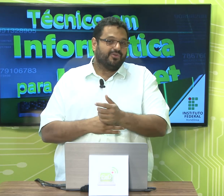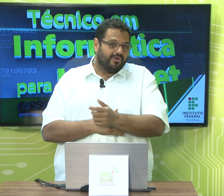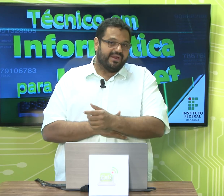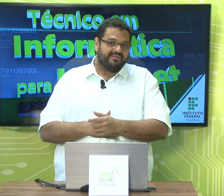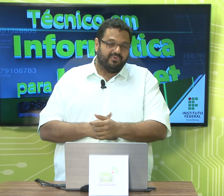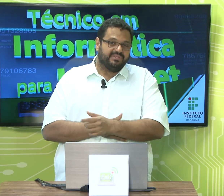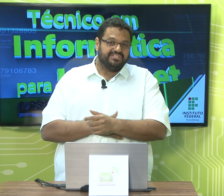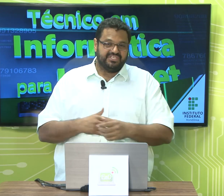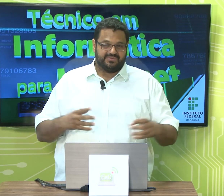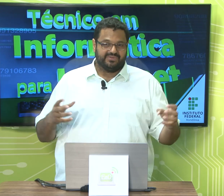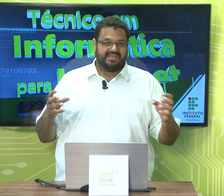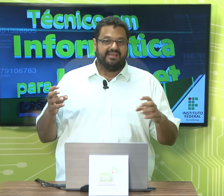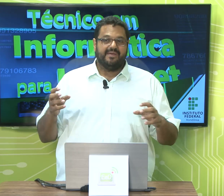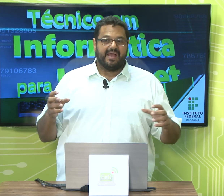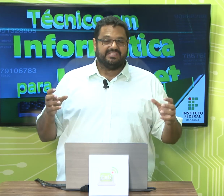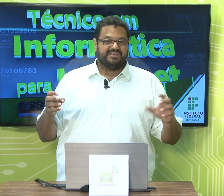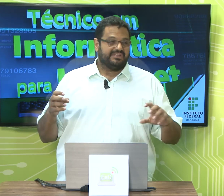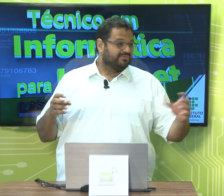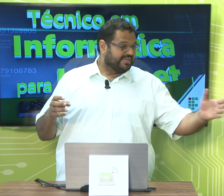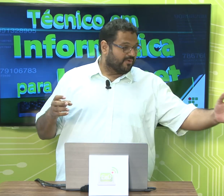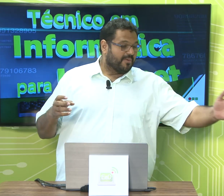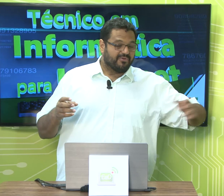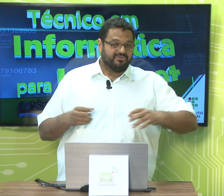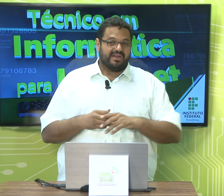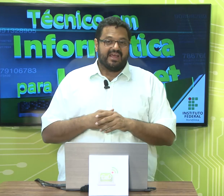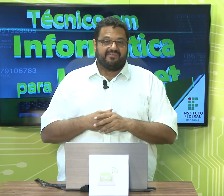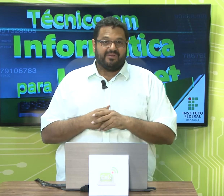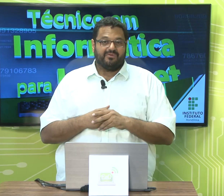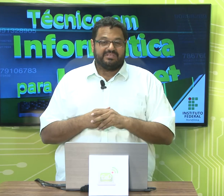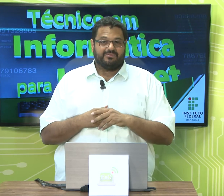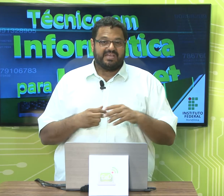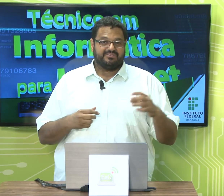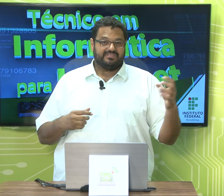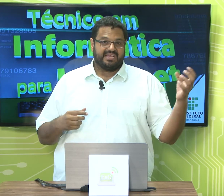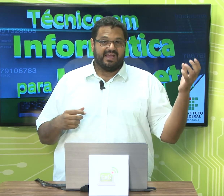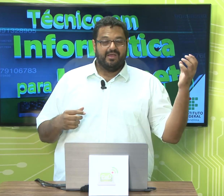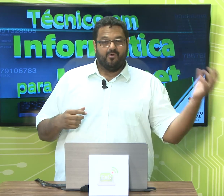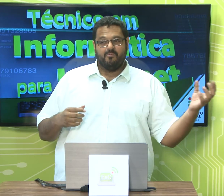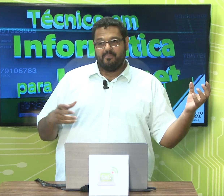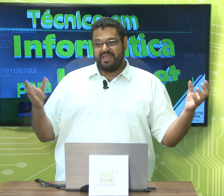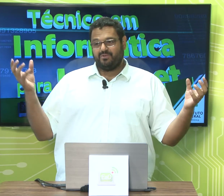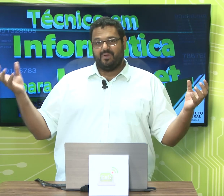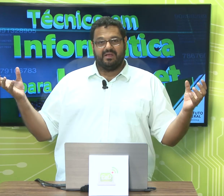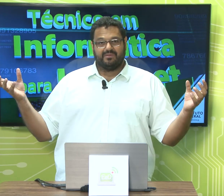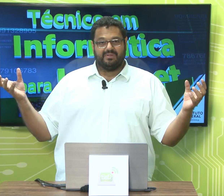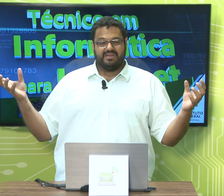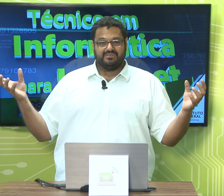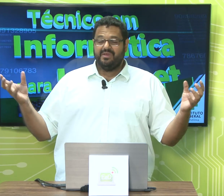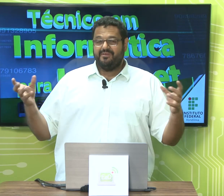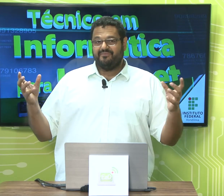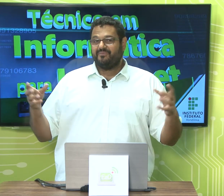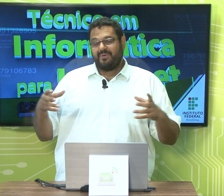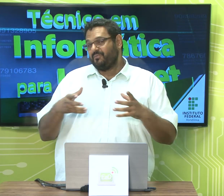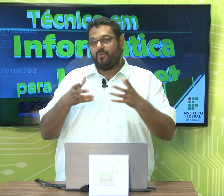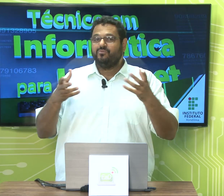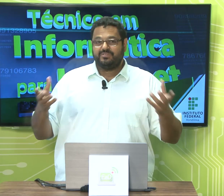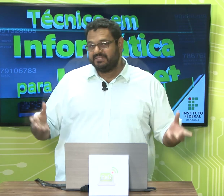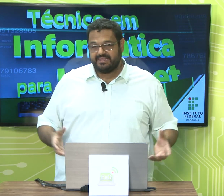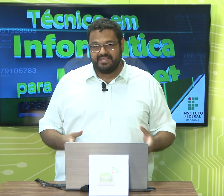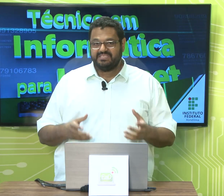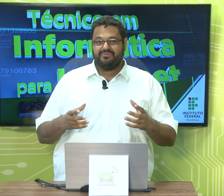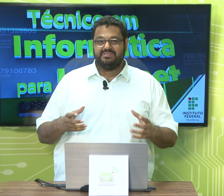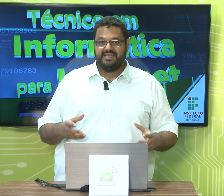Trilha sonora é importantíssimo. Você, às vezes, você não consegue, como a professora Naira falou, você não consegue dissociar o momento com a trilha.